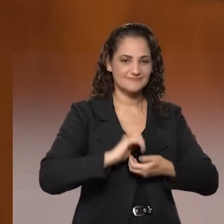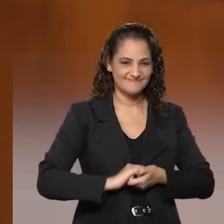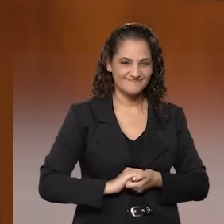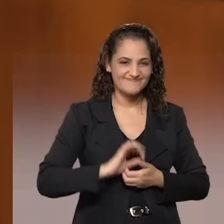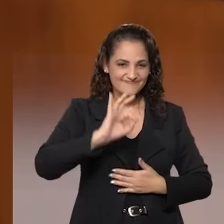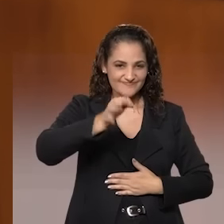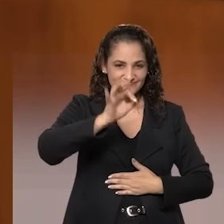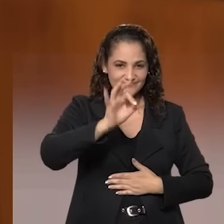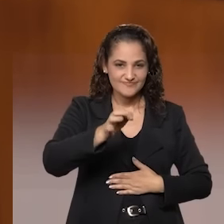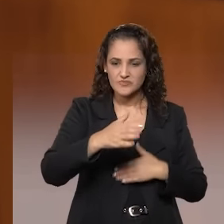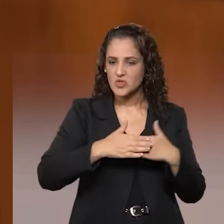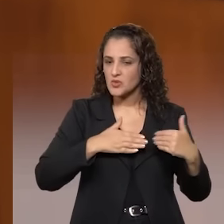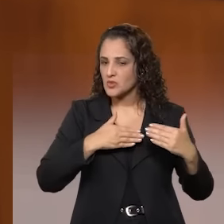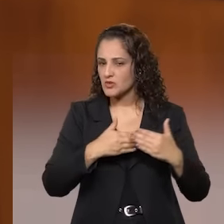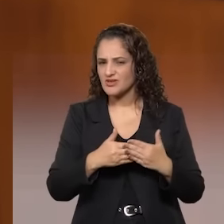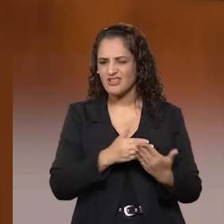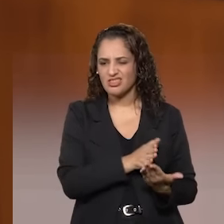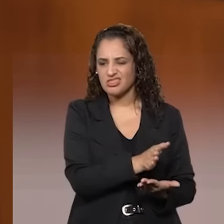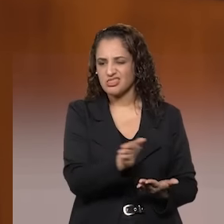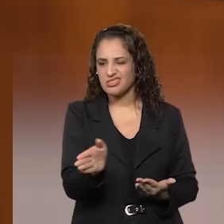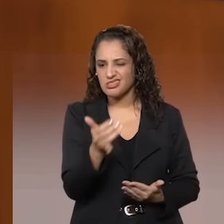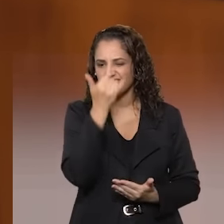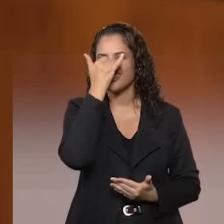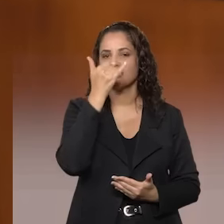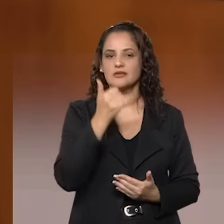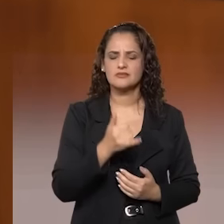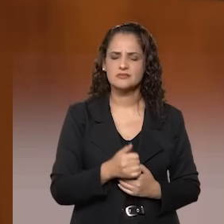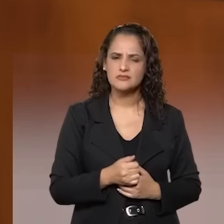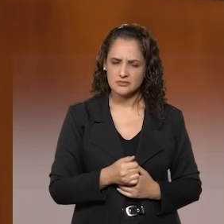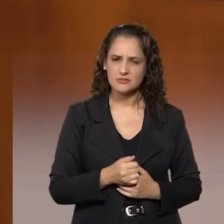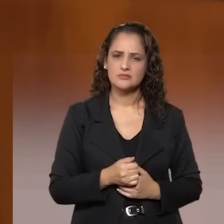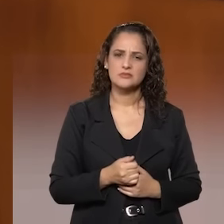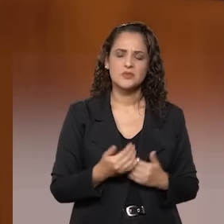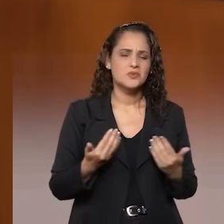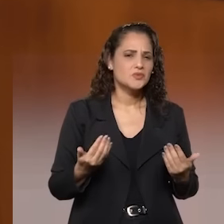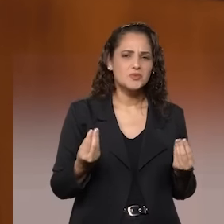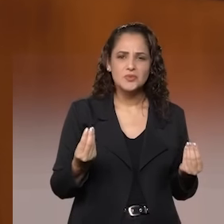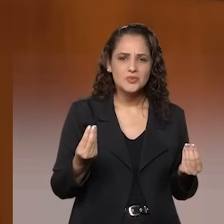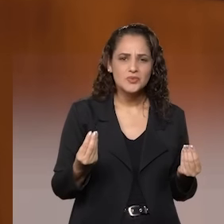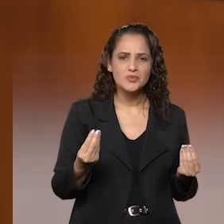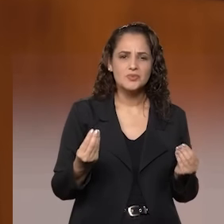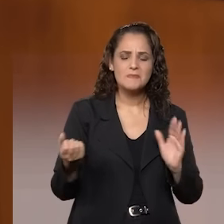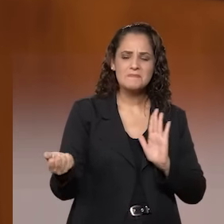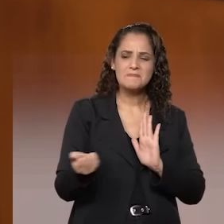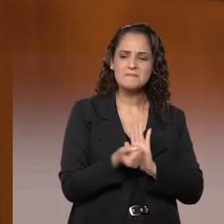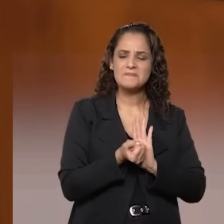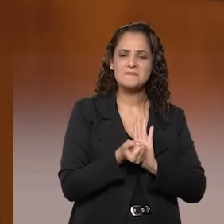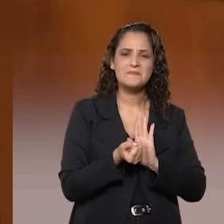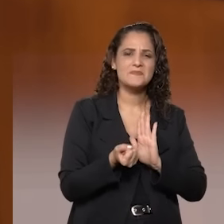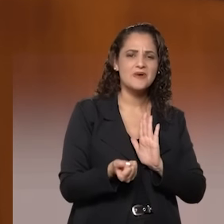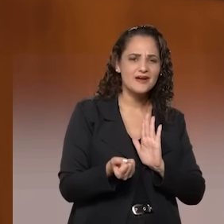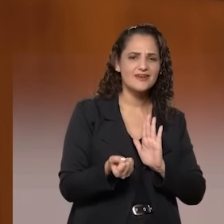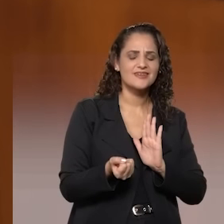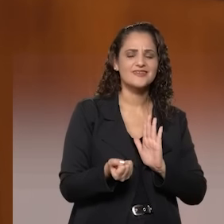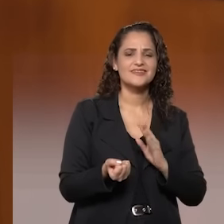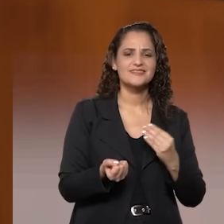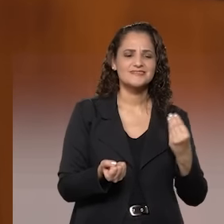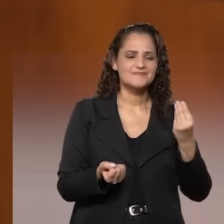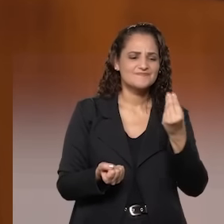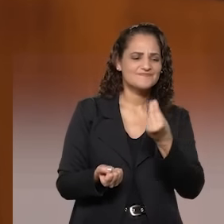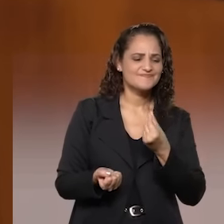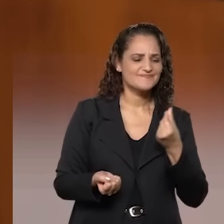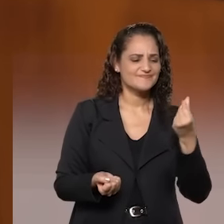faz com que a nossa marca ela seja manchada e essa mancha não